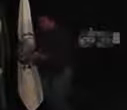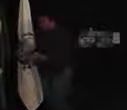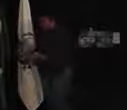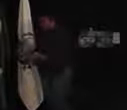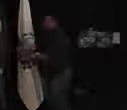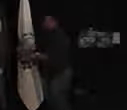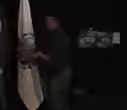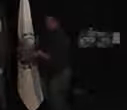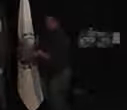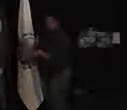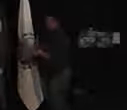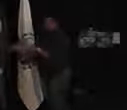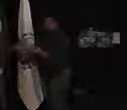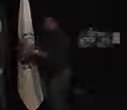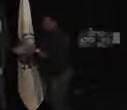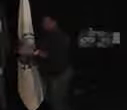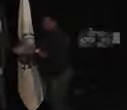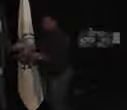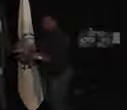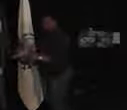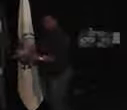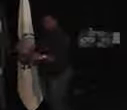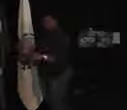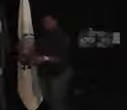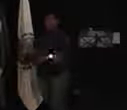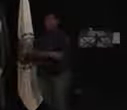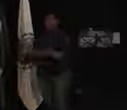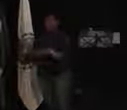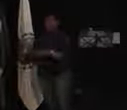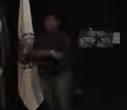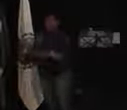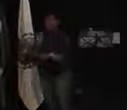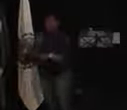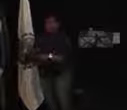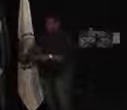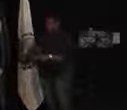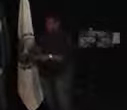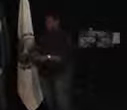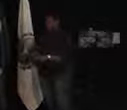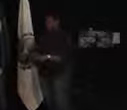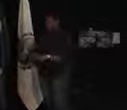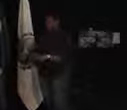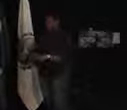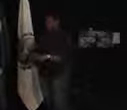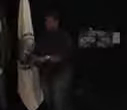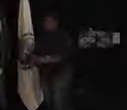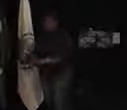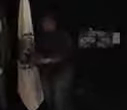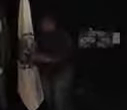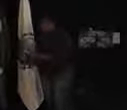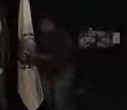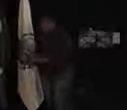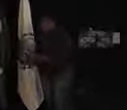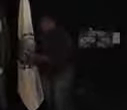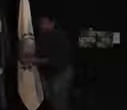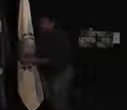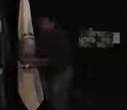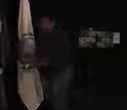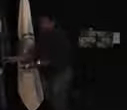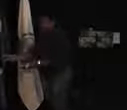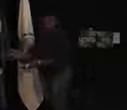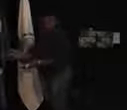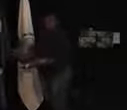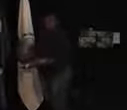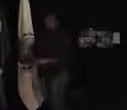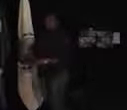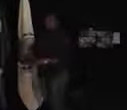criança. Então, em muitas situações, ela só briga o tempo todo com a criaturinha,